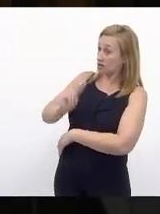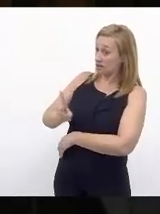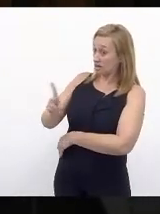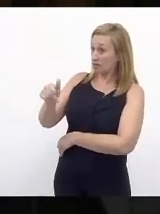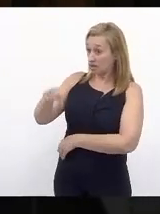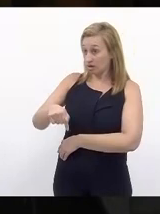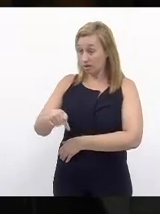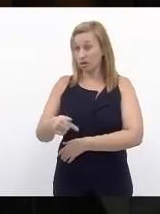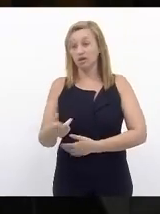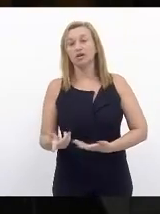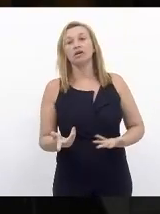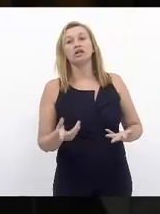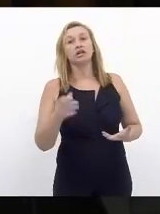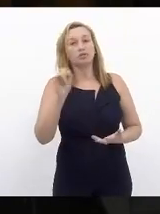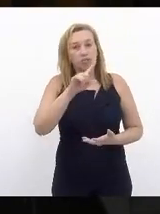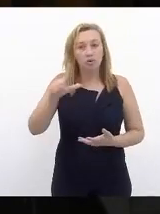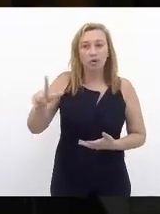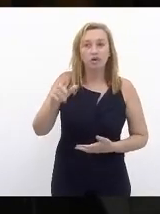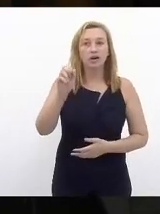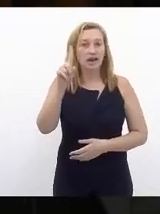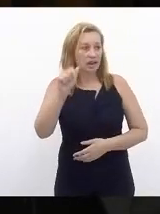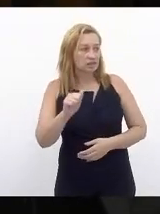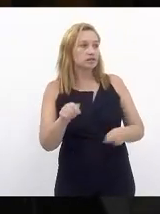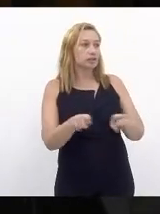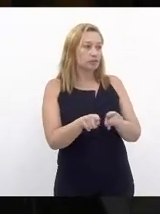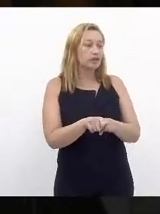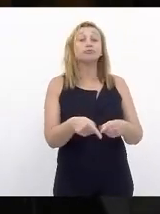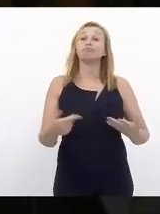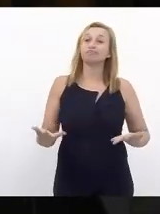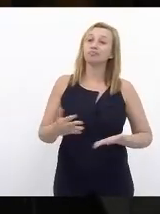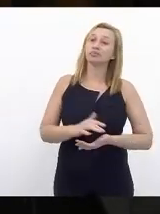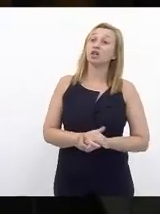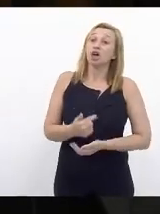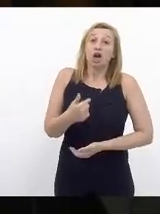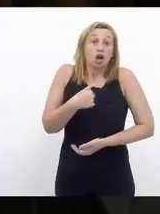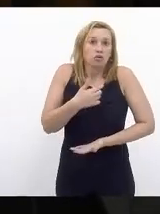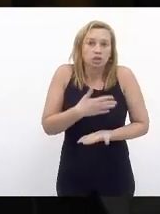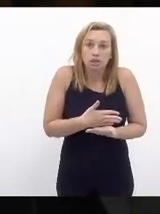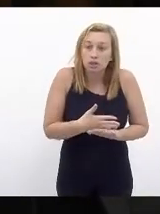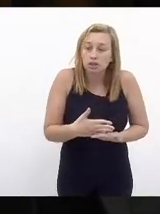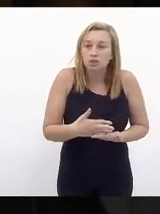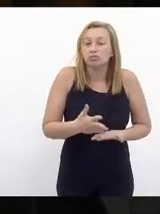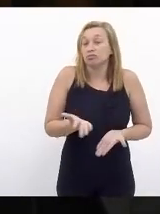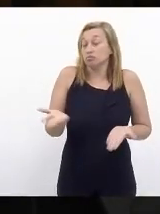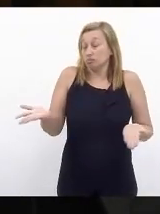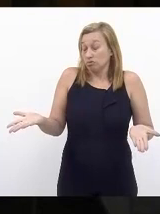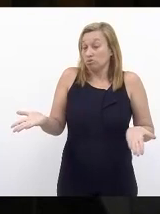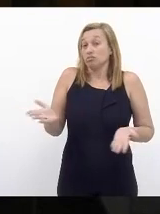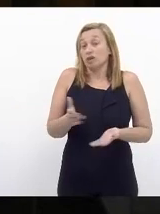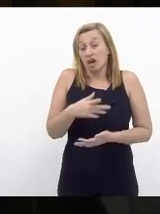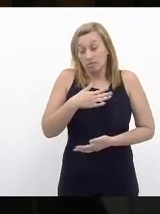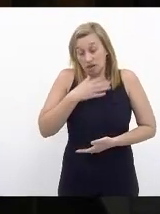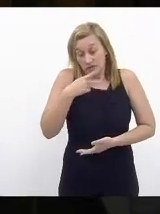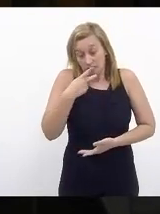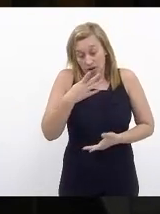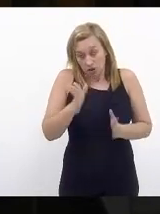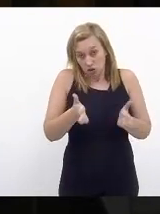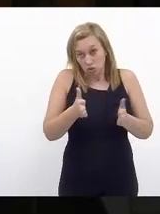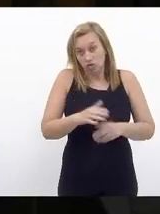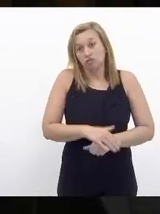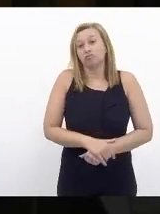sessão. Deputado Poubel, deputada Alana. Eu inicio a minha fala de